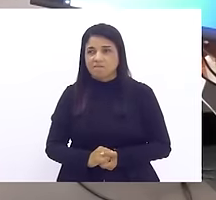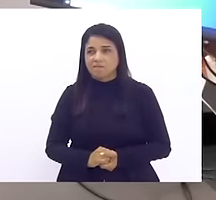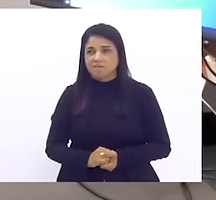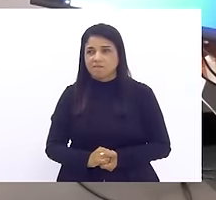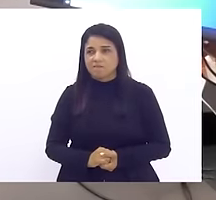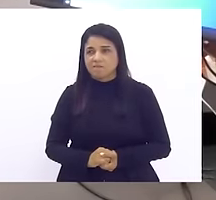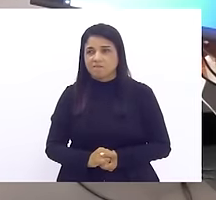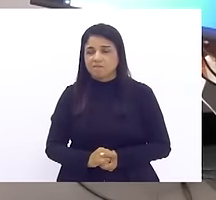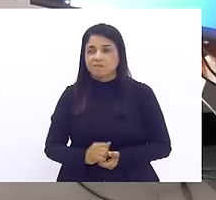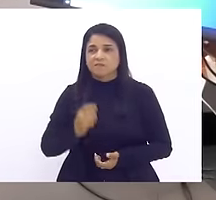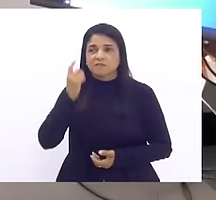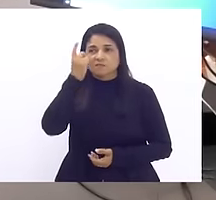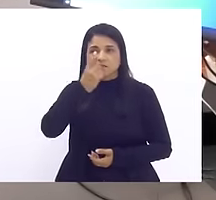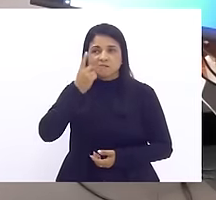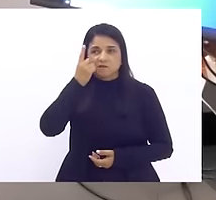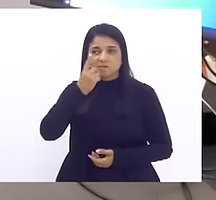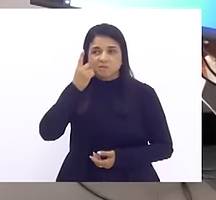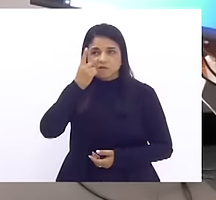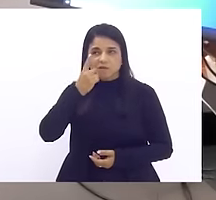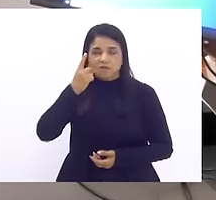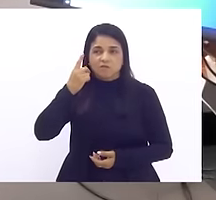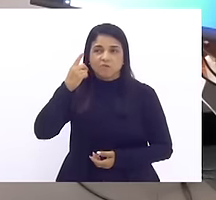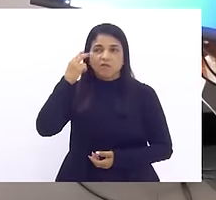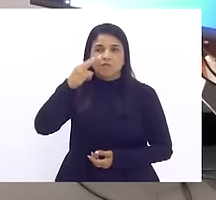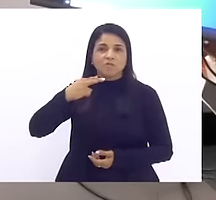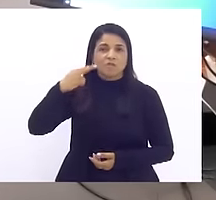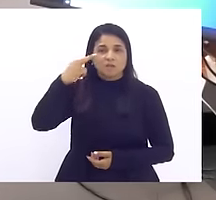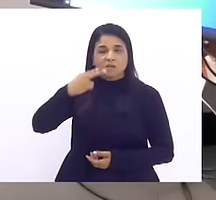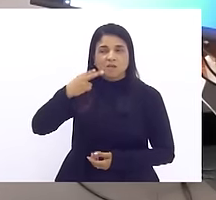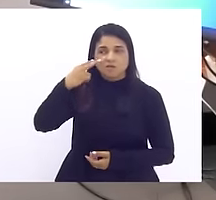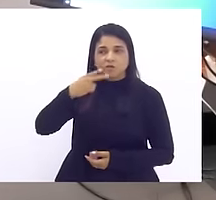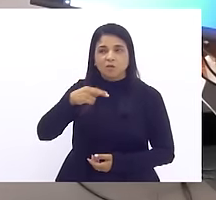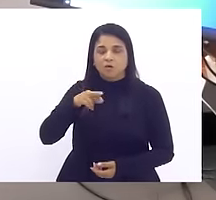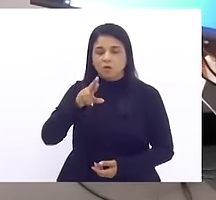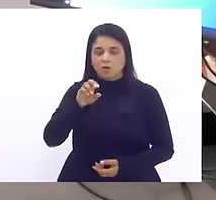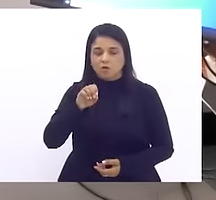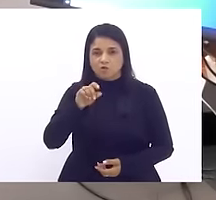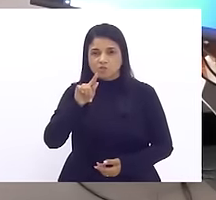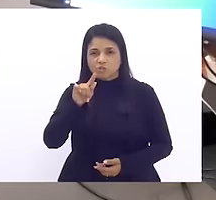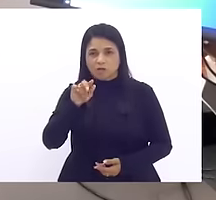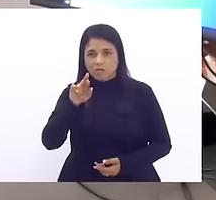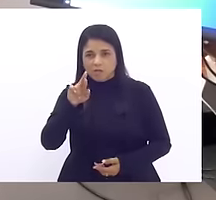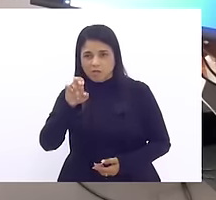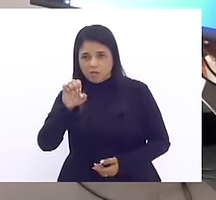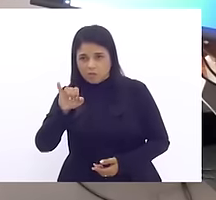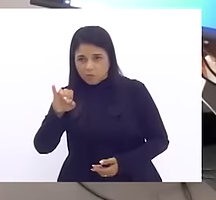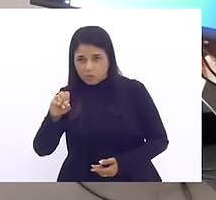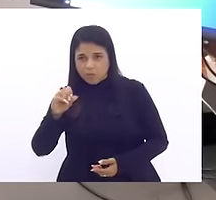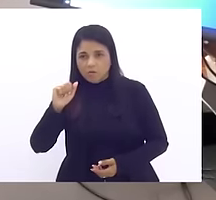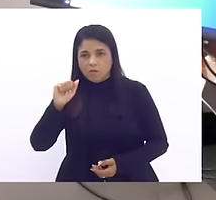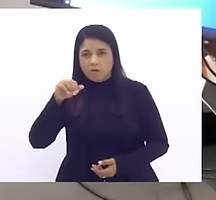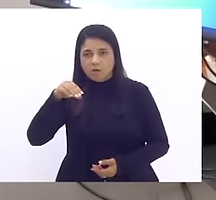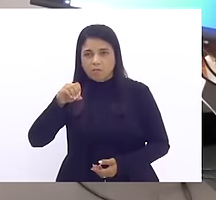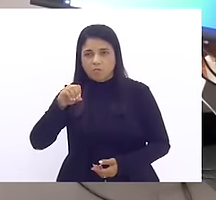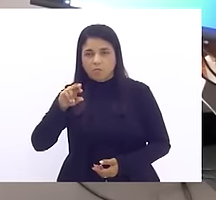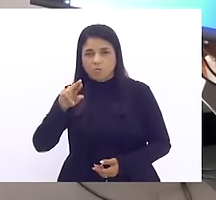essa palavra Deputado para o vereador Rogério Amorim queria agradecer